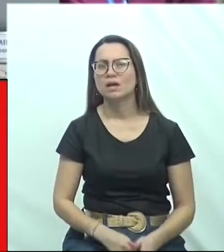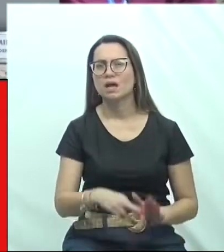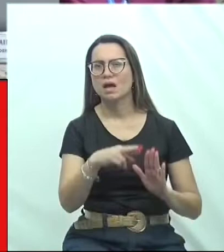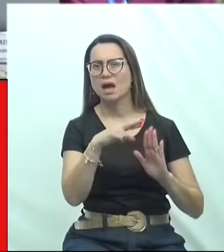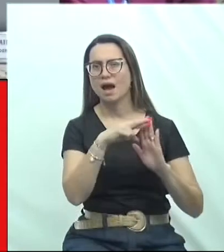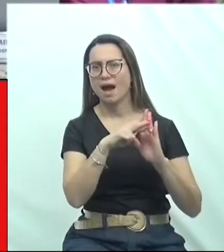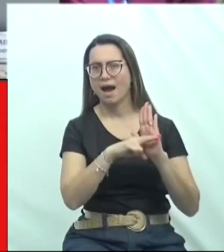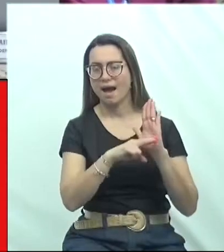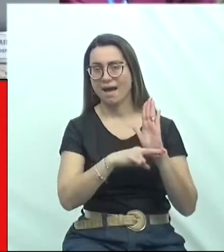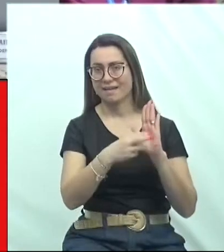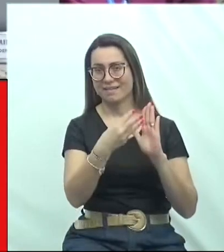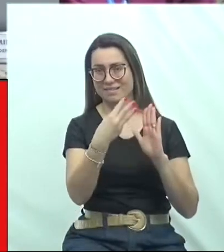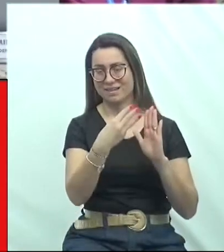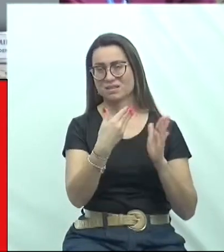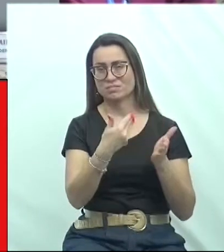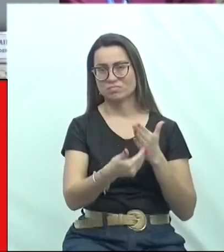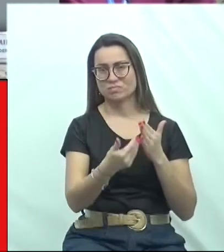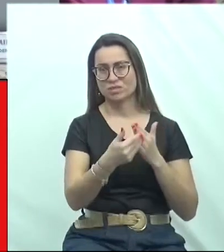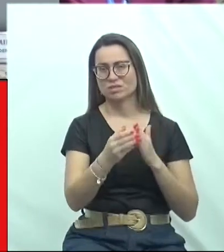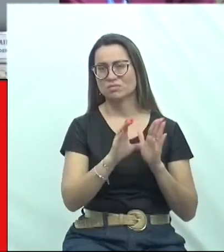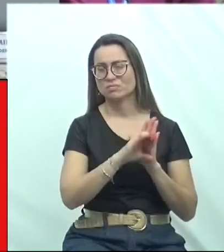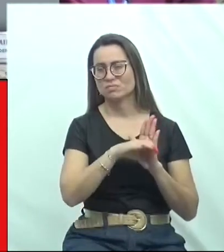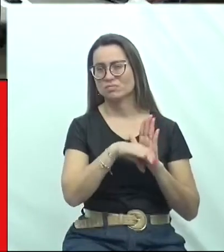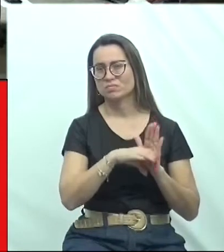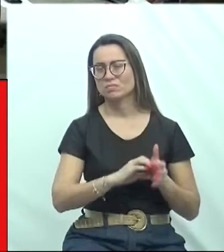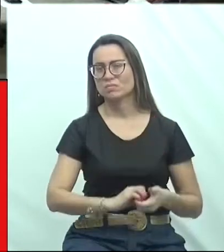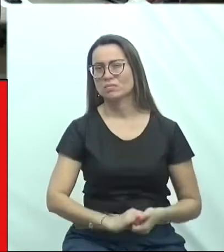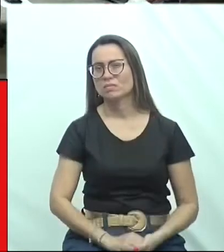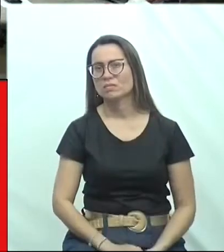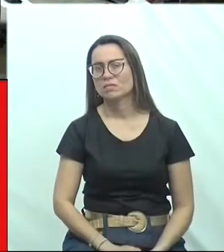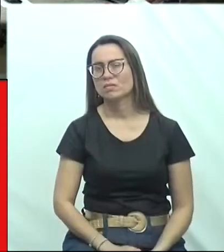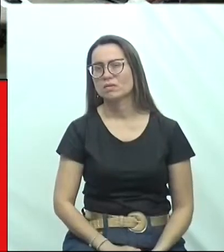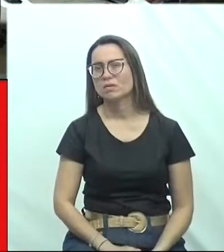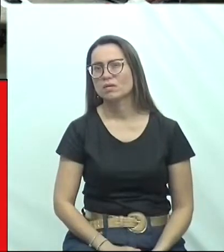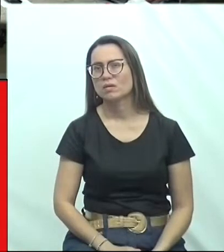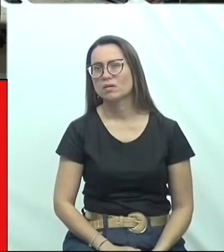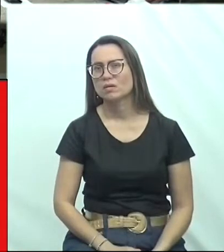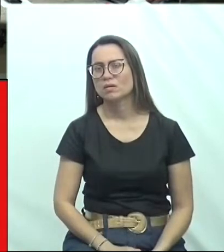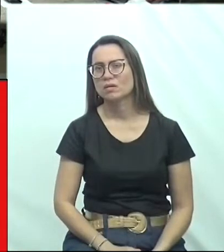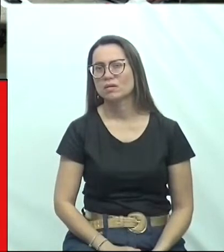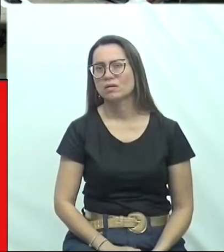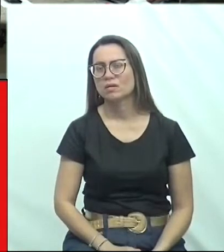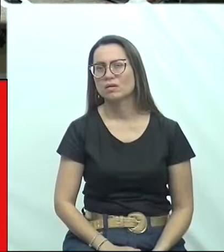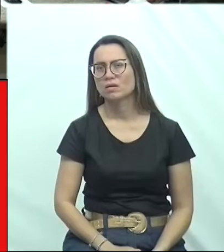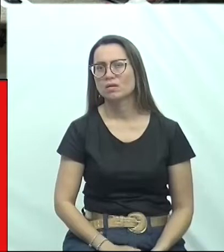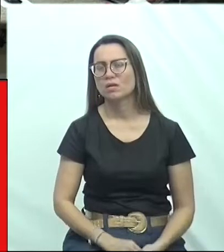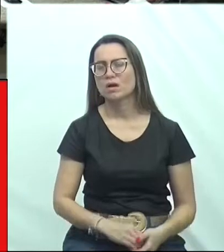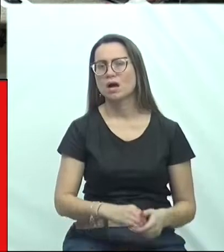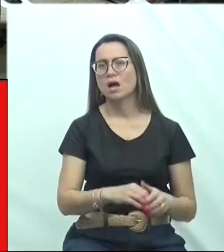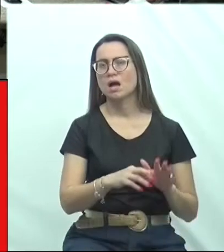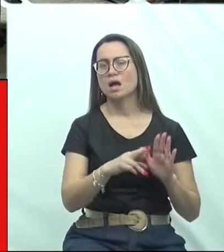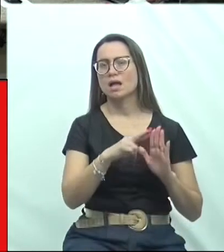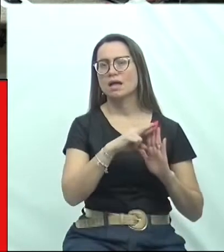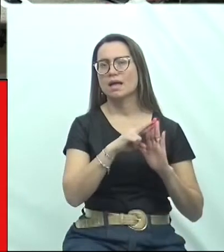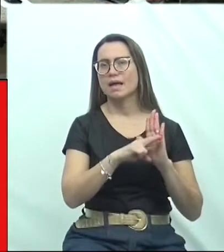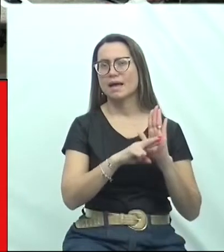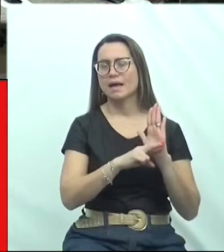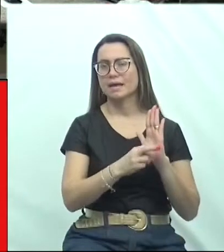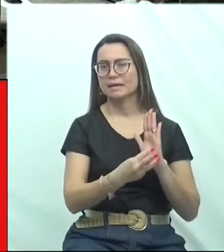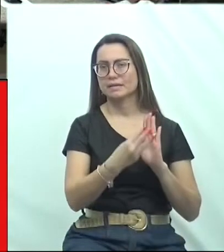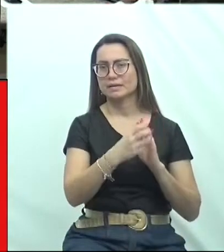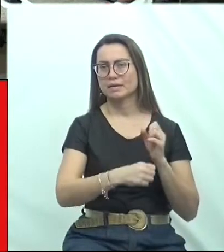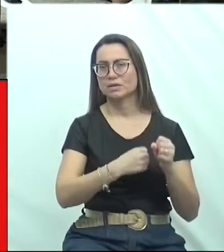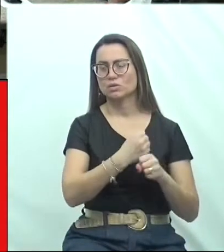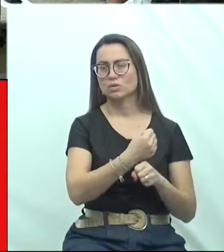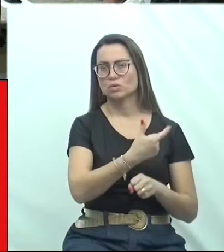3/2017 da CISAM. Correto. Não, acho que faltou o número dessa resolução até para a gente poder se... Resolução 3/2017.